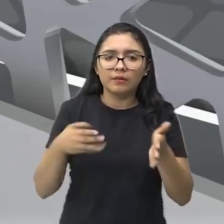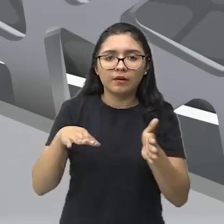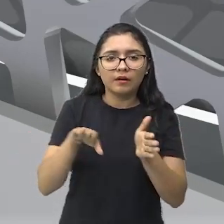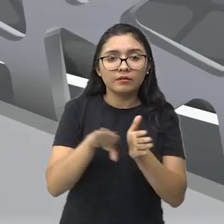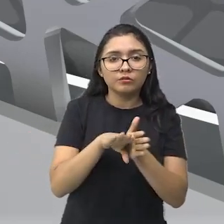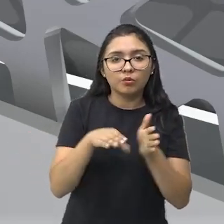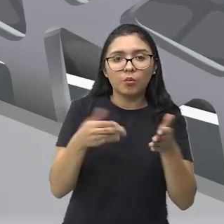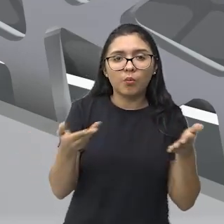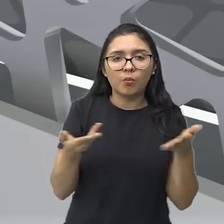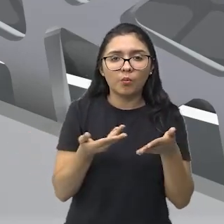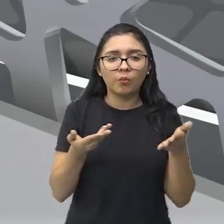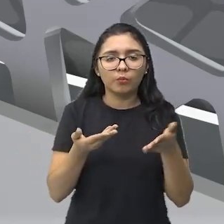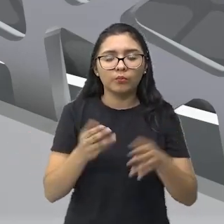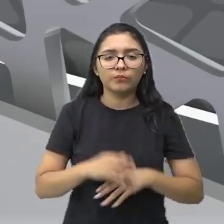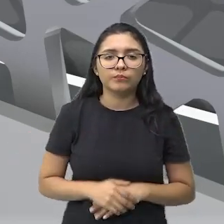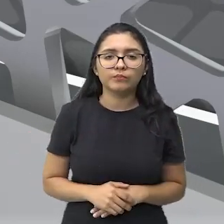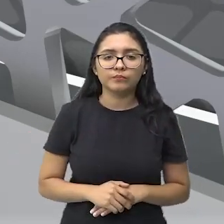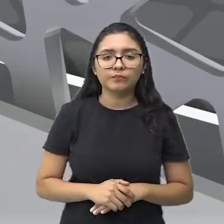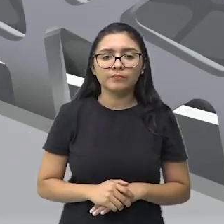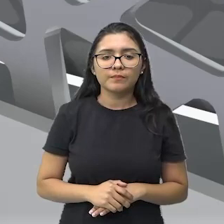né, contemporâneo que vai